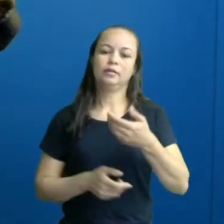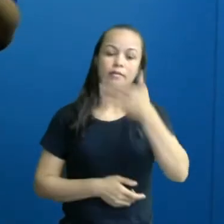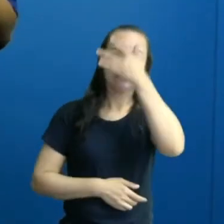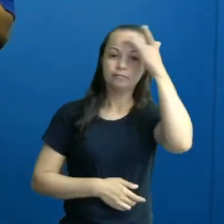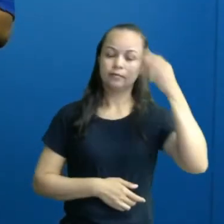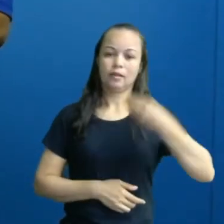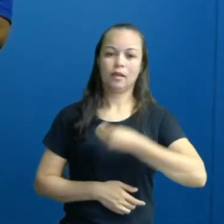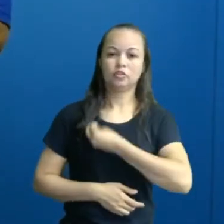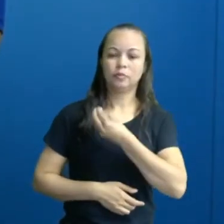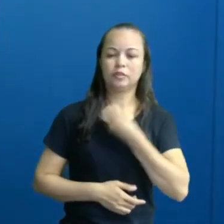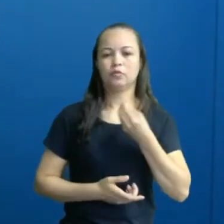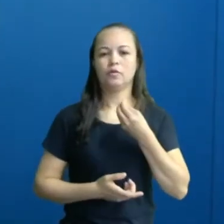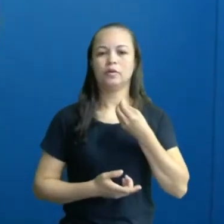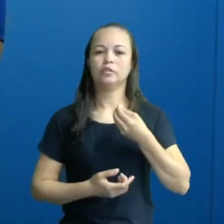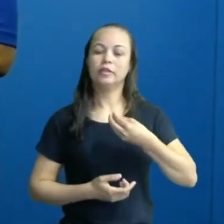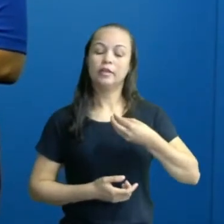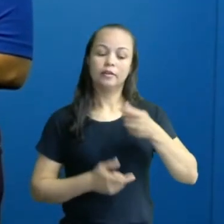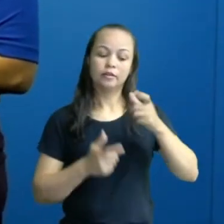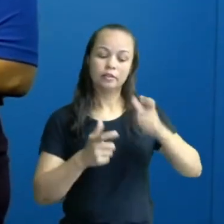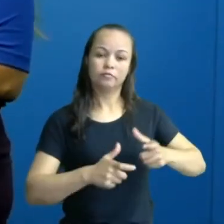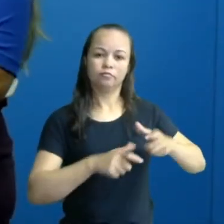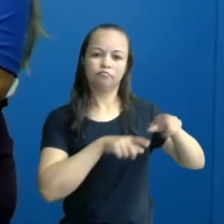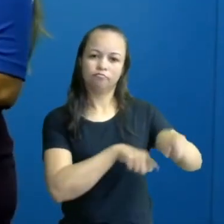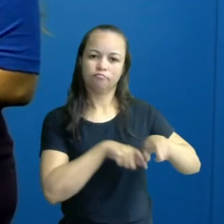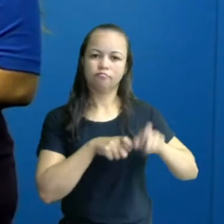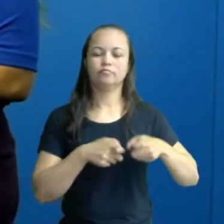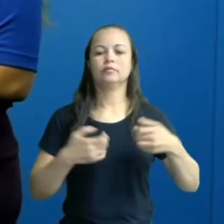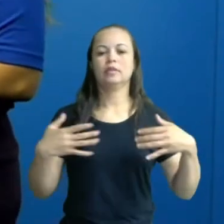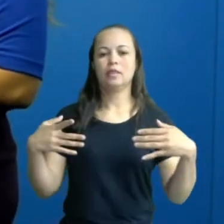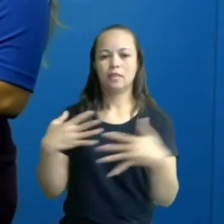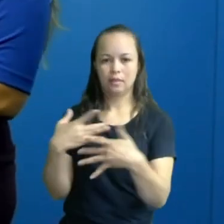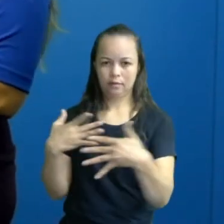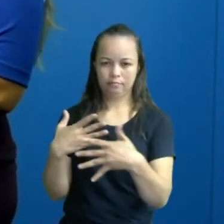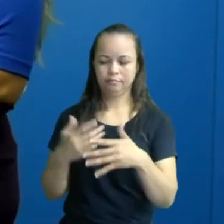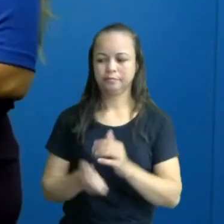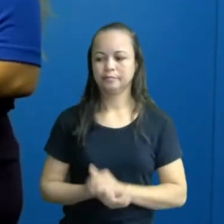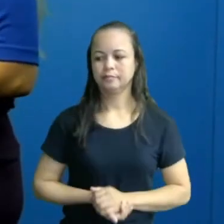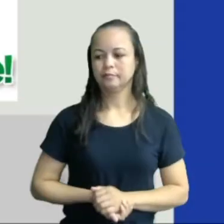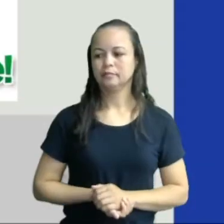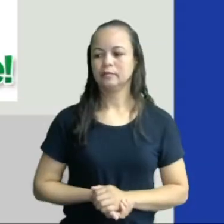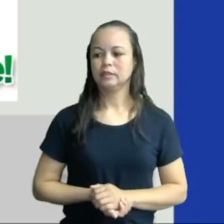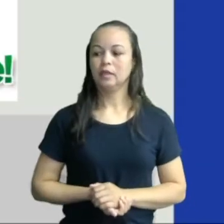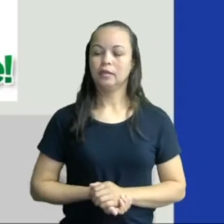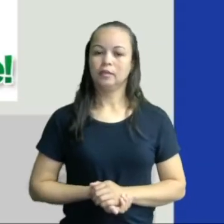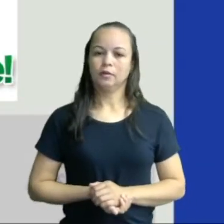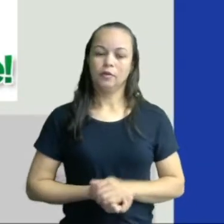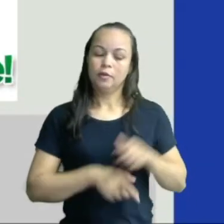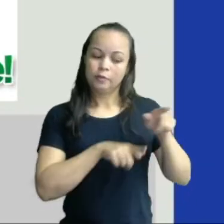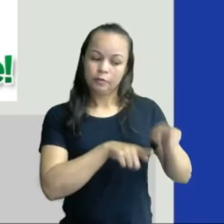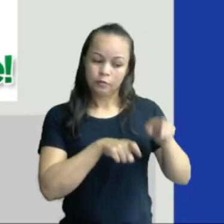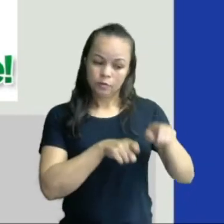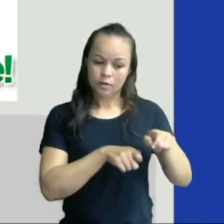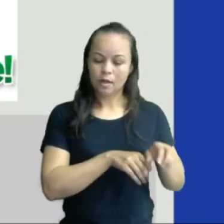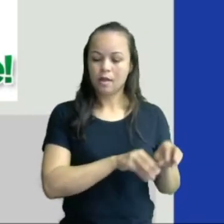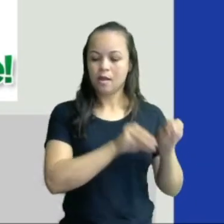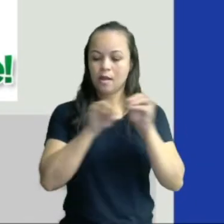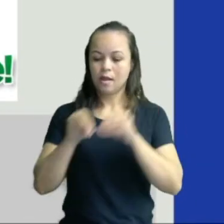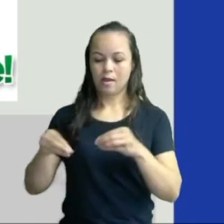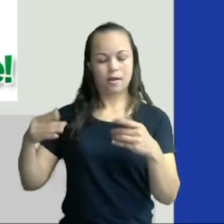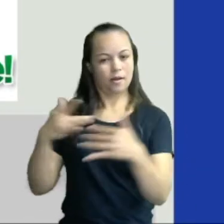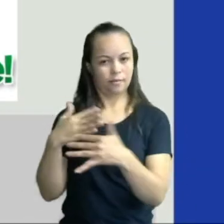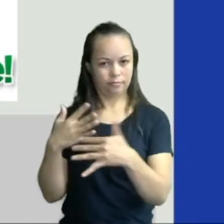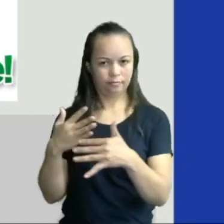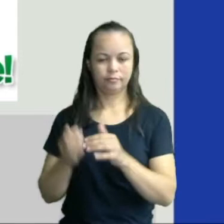zona rural quanto na zona urbana. Olha só, do campo para a cidade. O campo fornece à